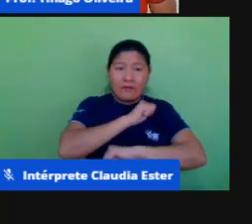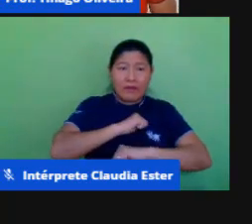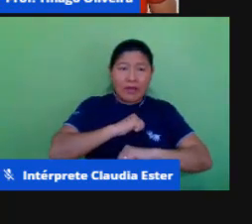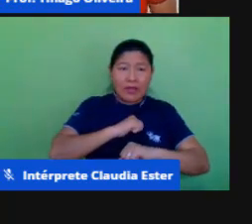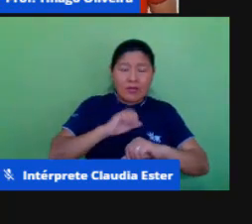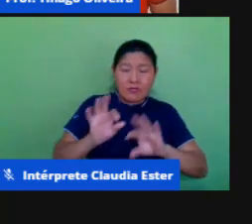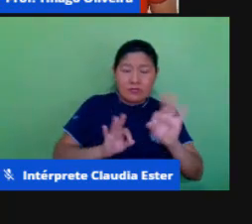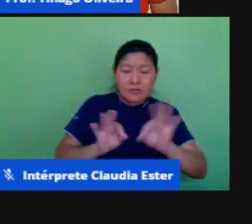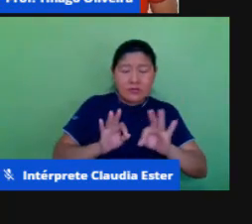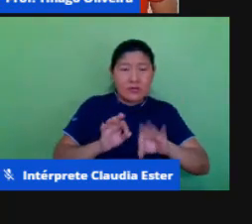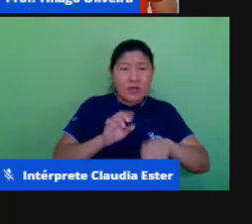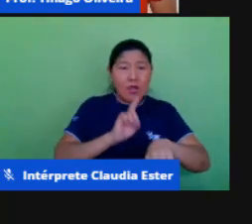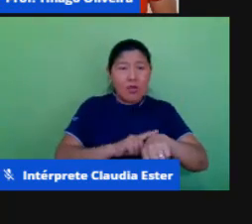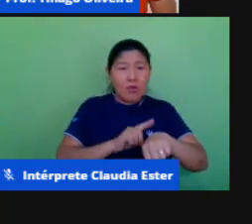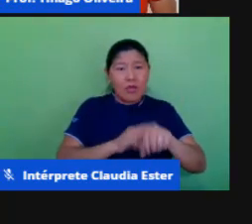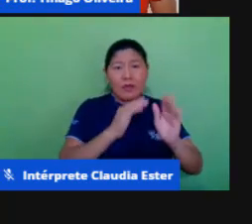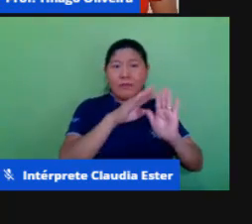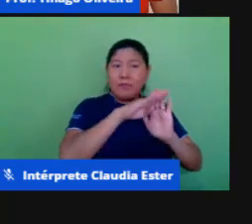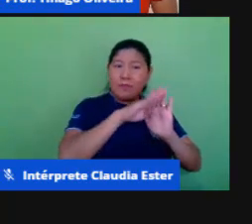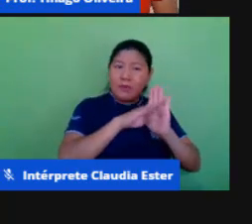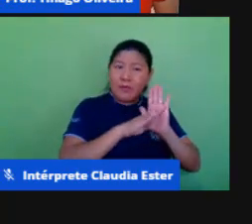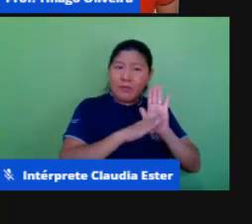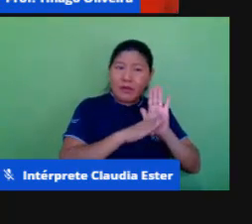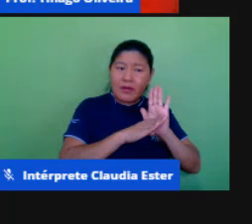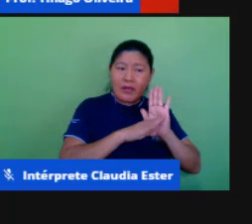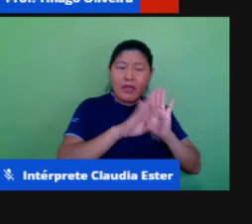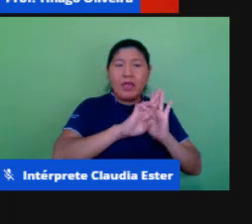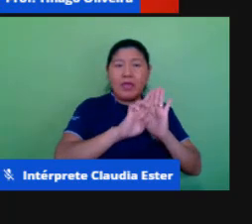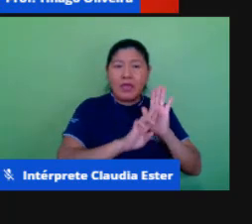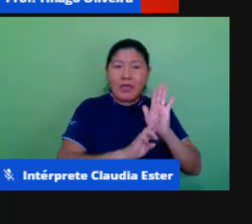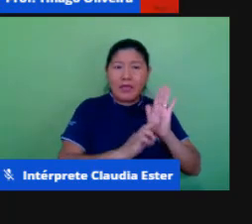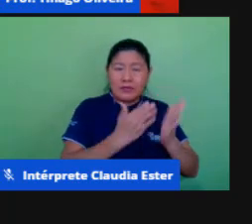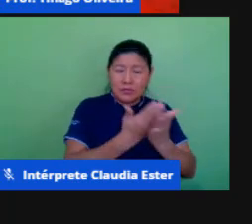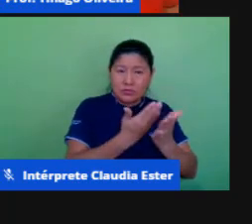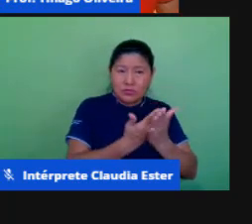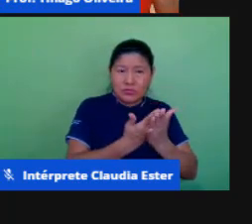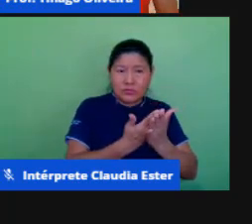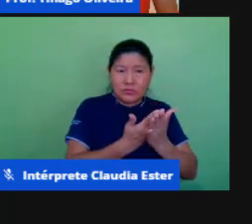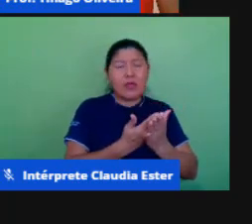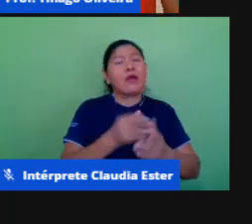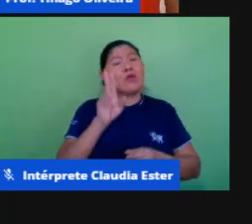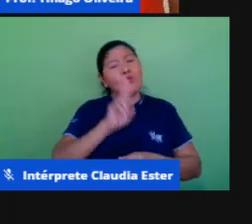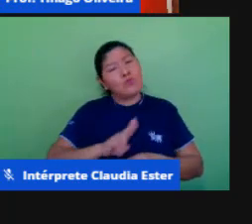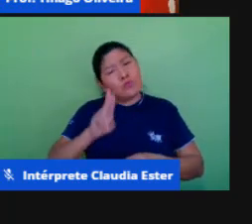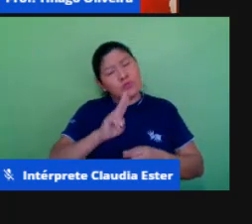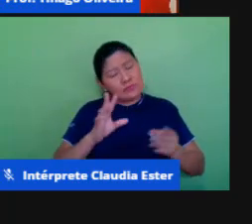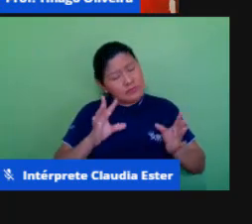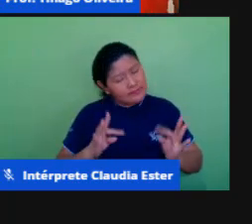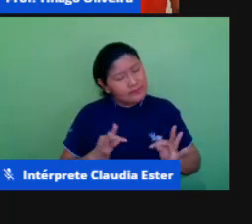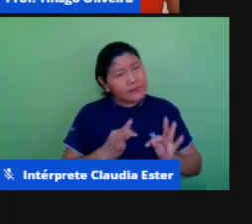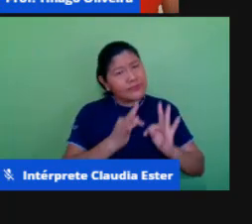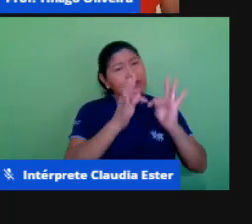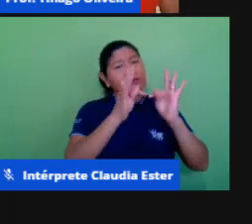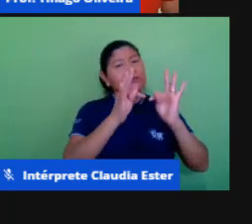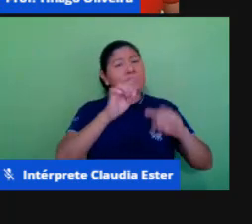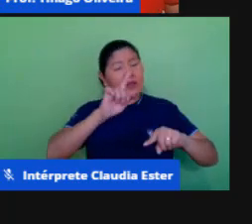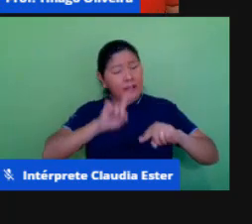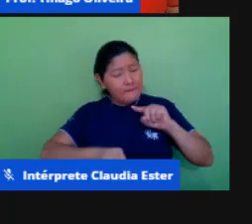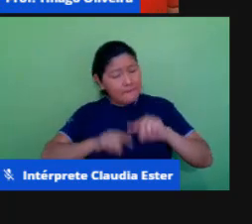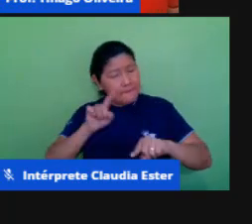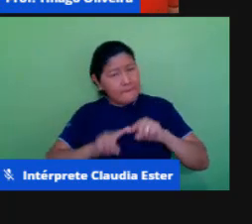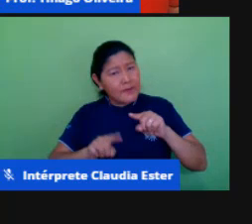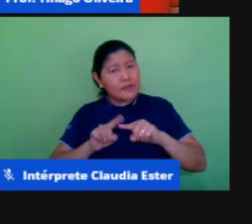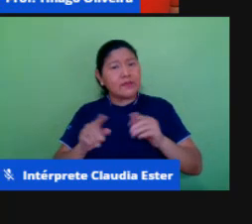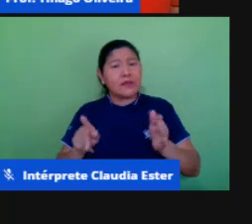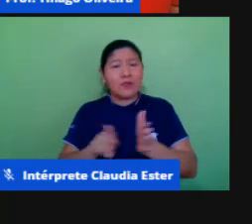em grupos e com o professor. Existem muitas possibilidades além da tecnologia. Né?